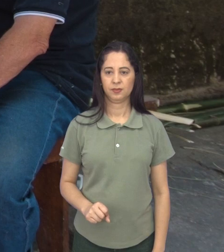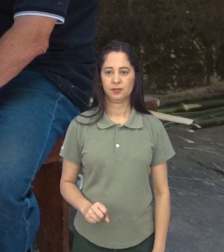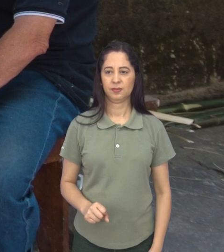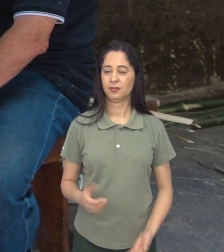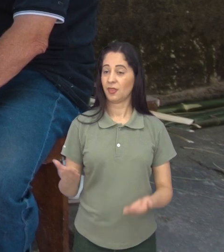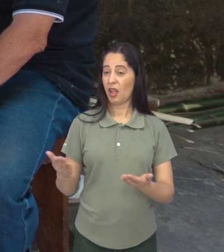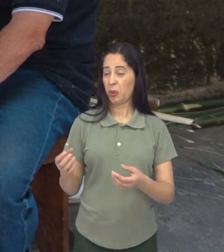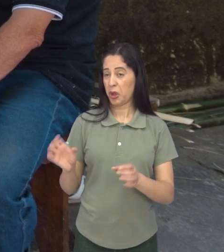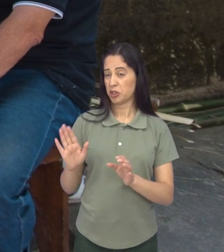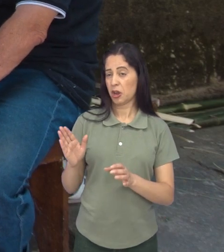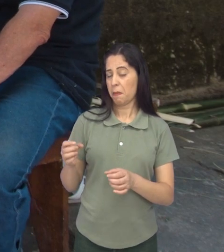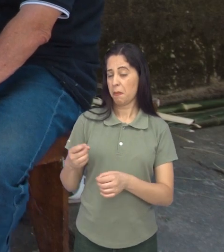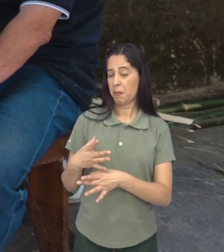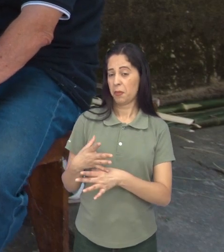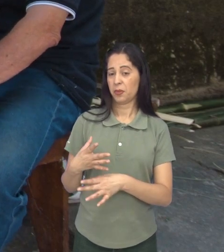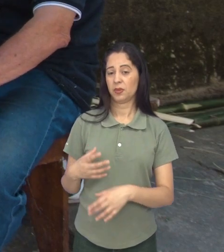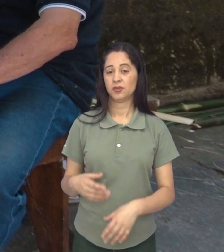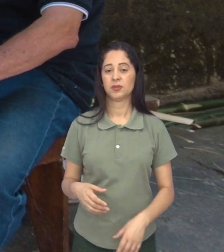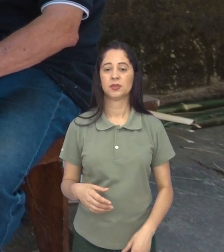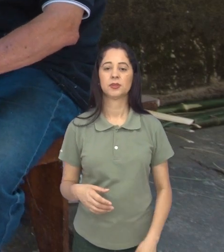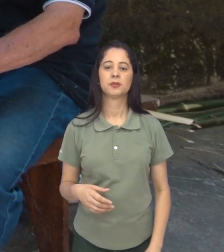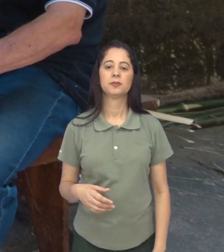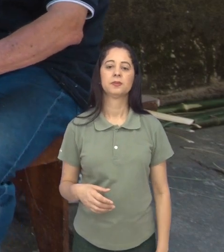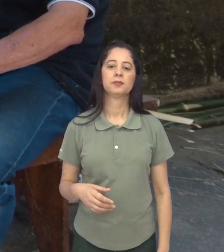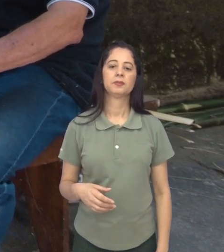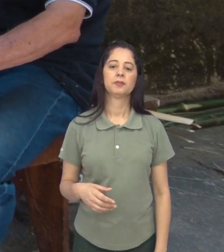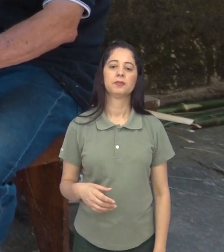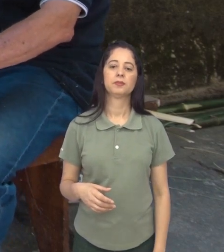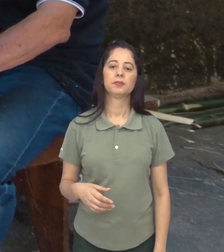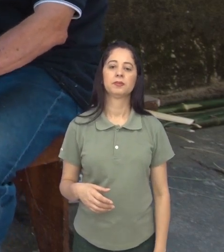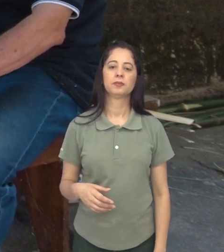Aí você deduz que vai fechar, entendeu? Sim.